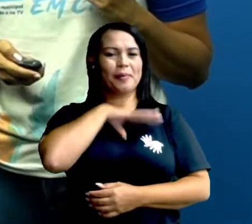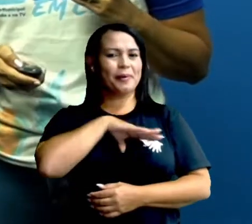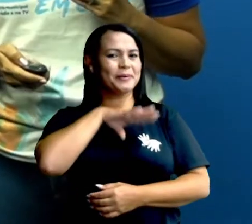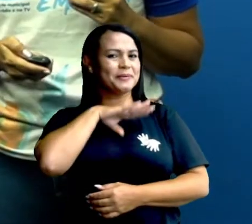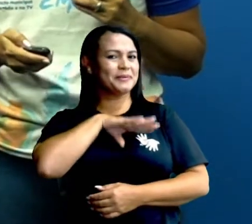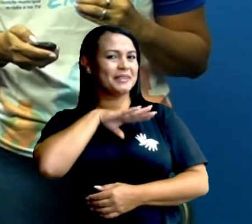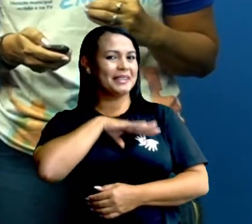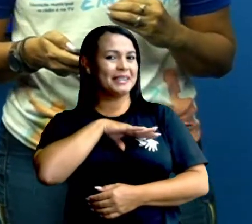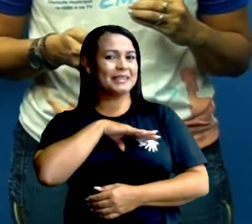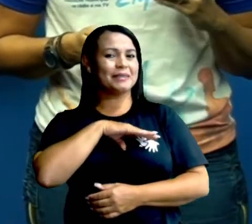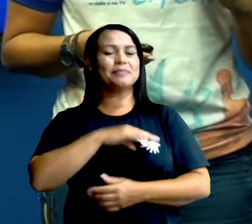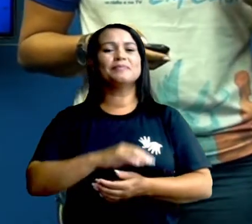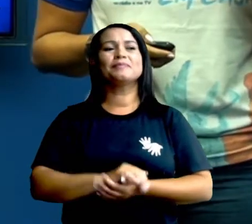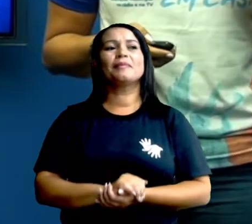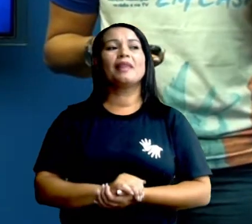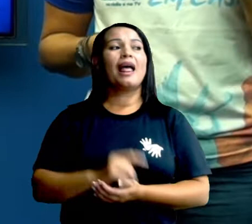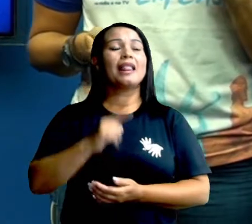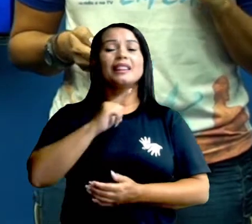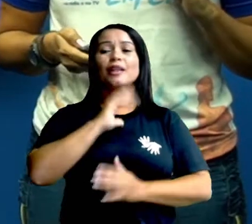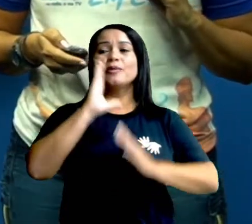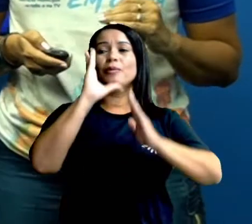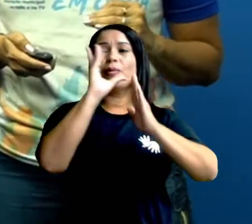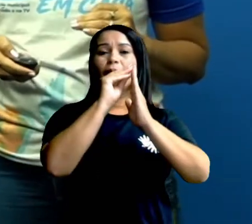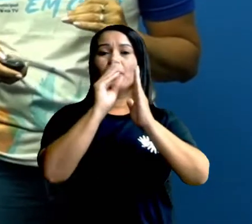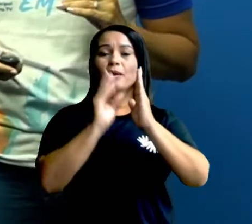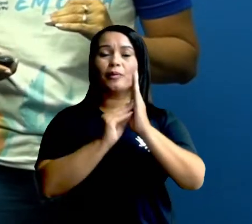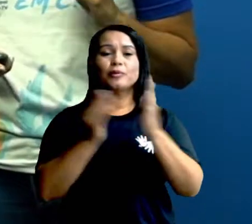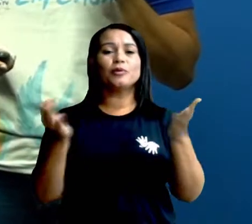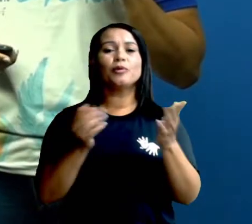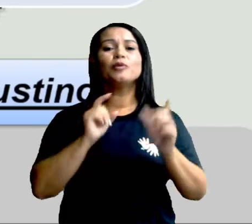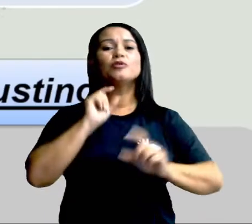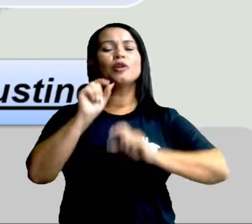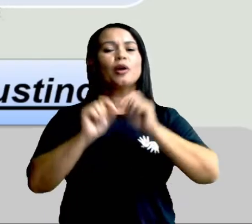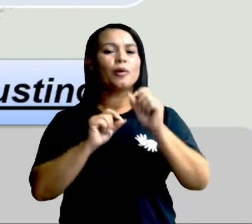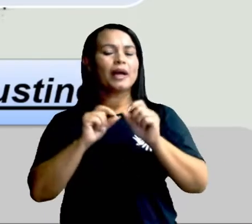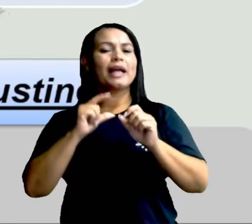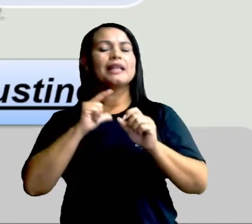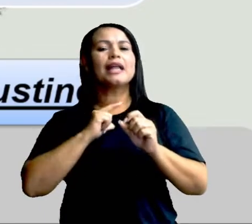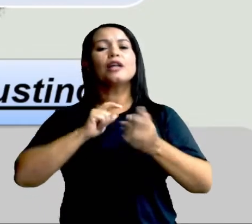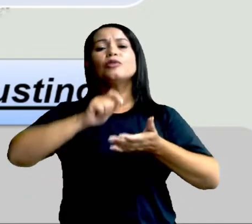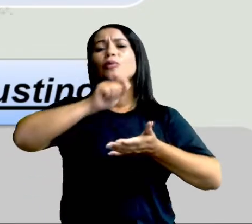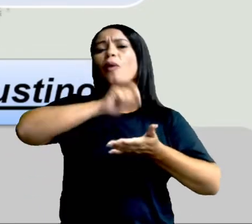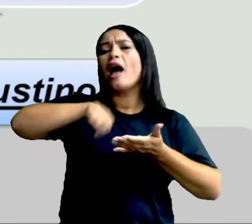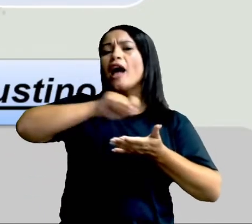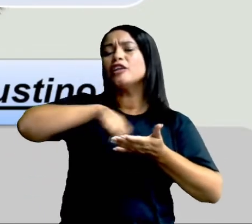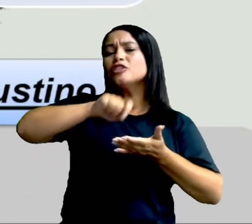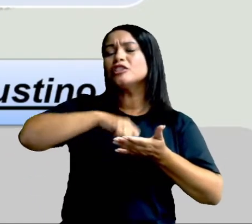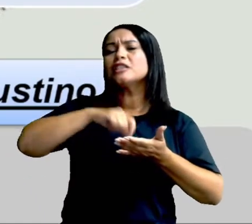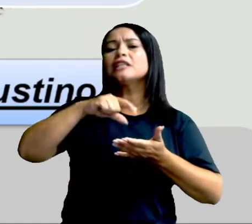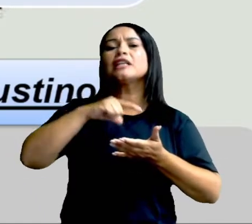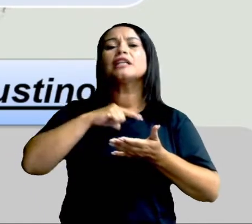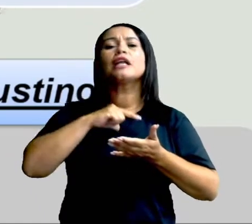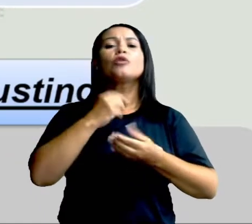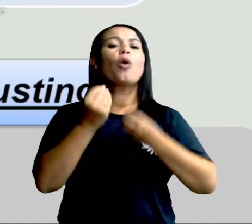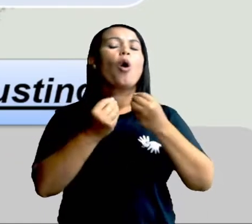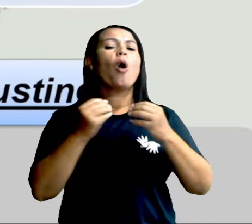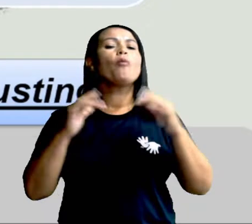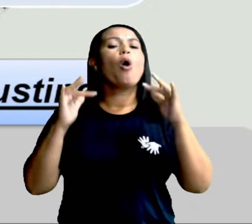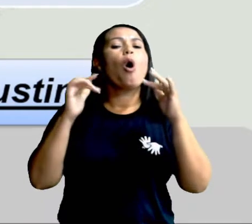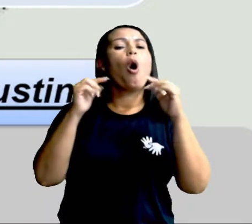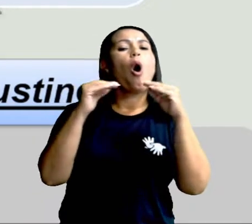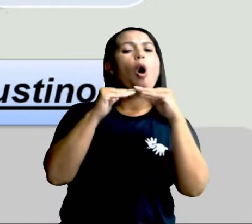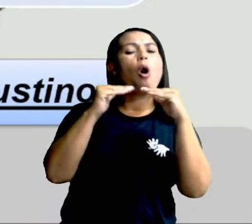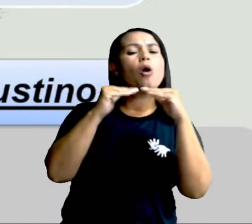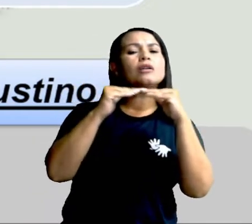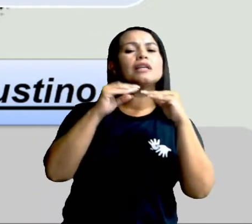língua portuguesa. O conteúdo de hoje é convenções da escrita, concordância nominal. E